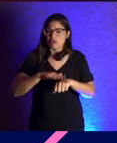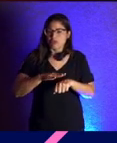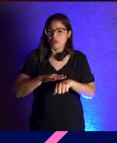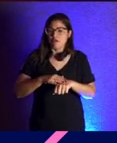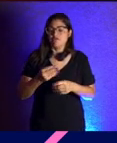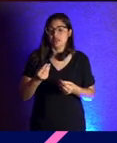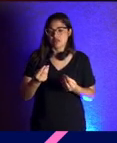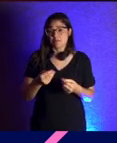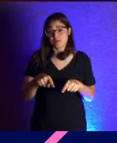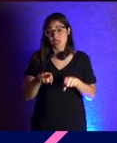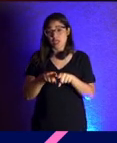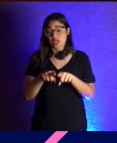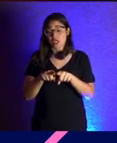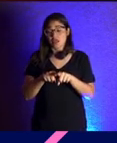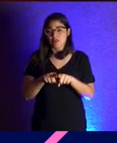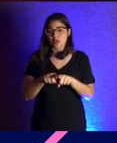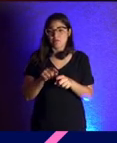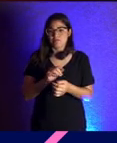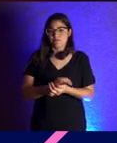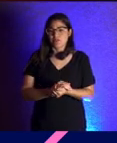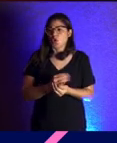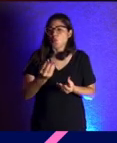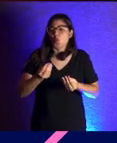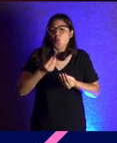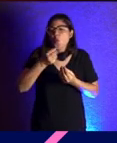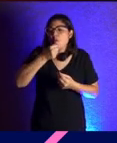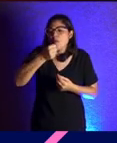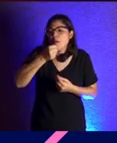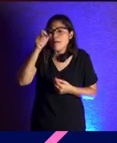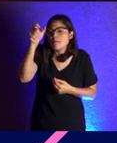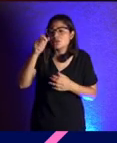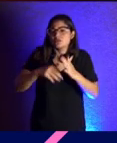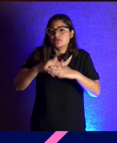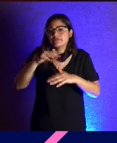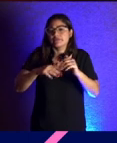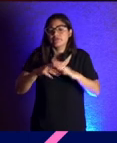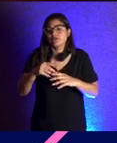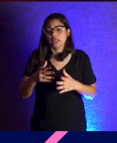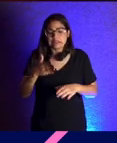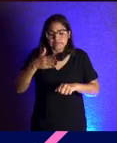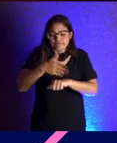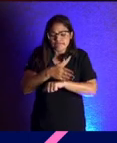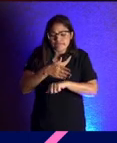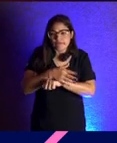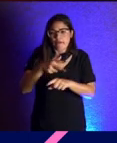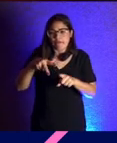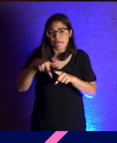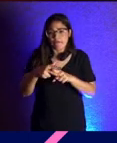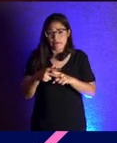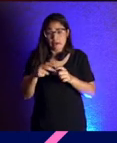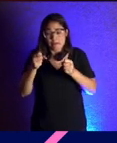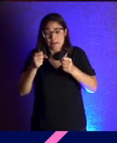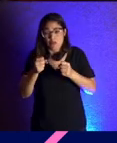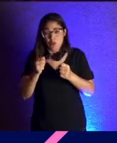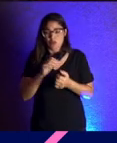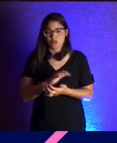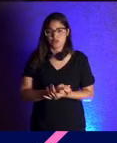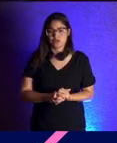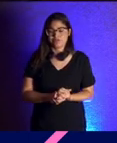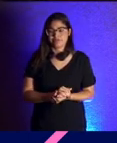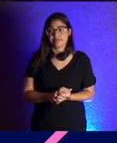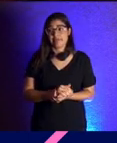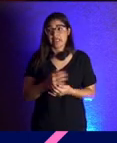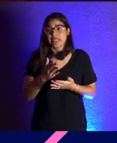aí eu pergunto também como os jornalistas podem ter acesso a essas ferramentas. Né? E no modelo de